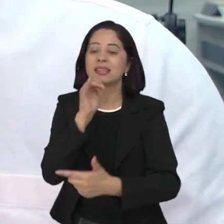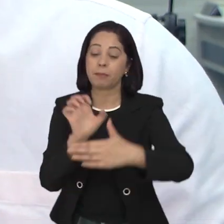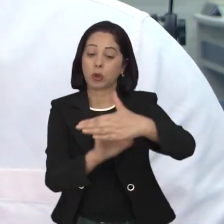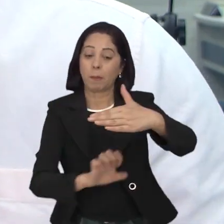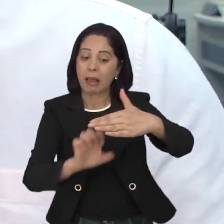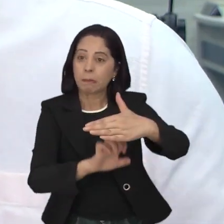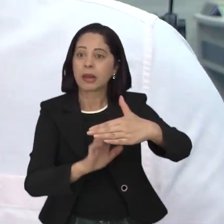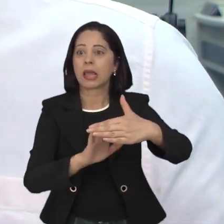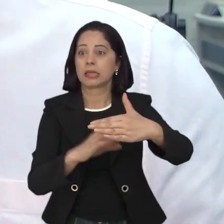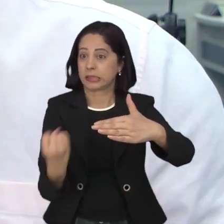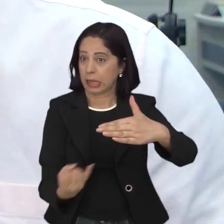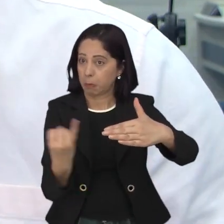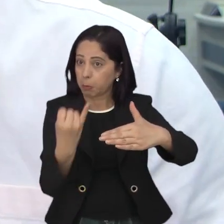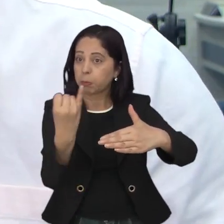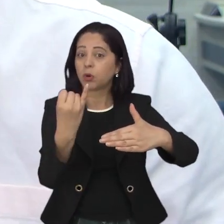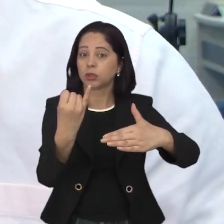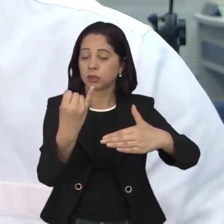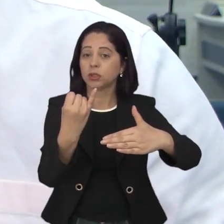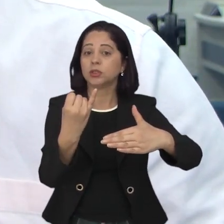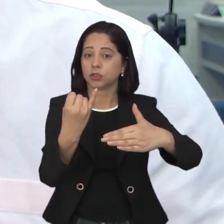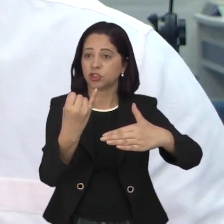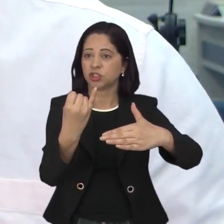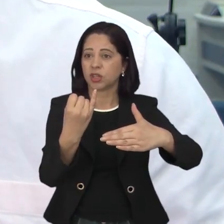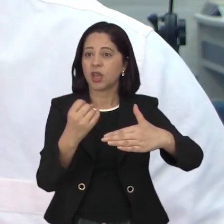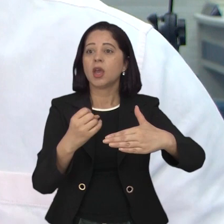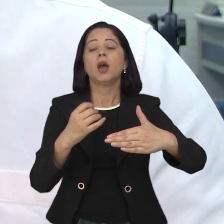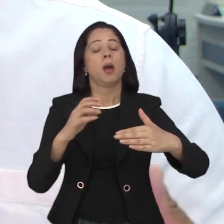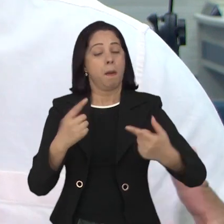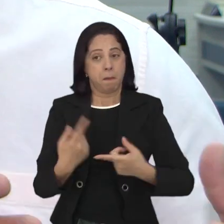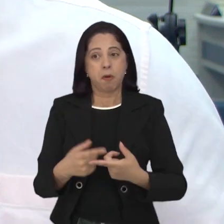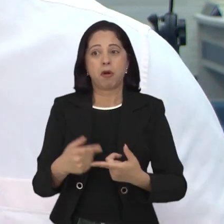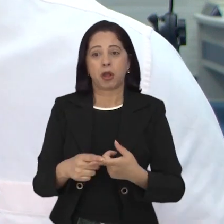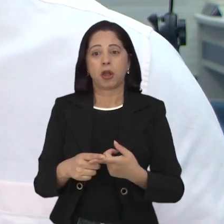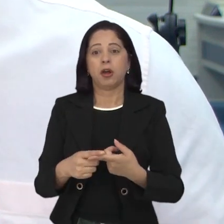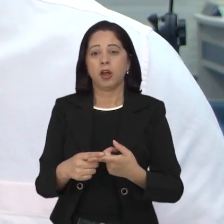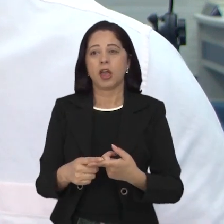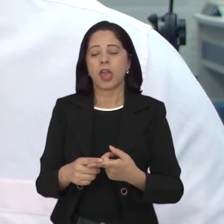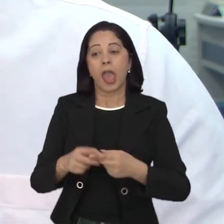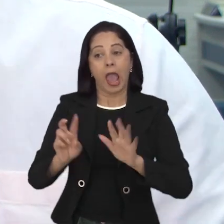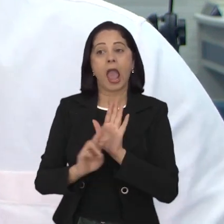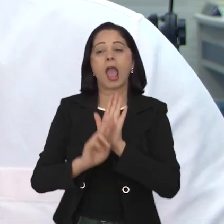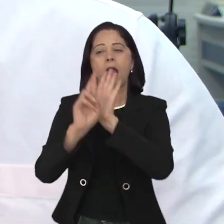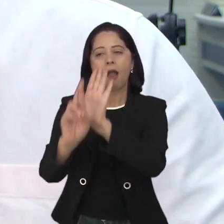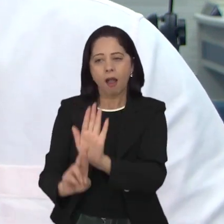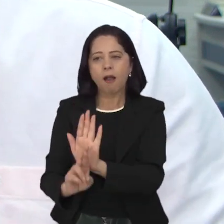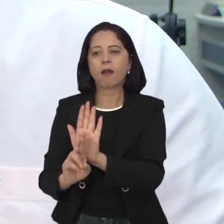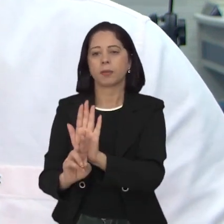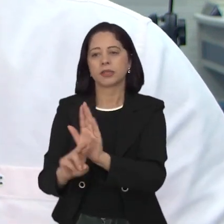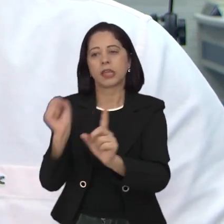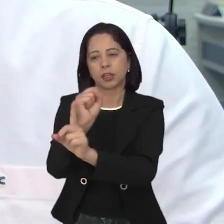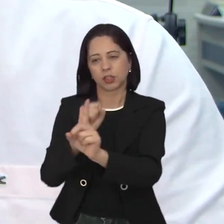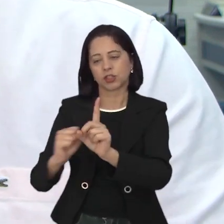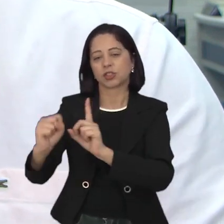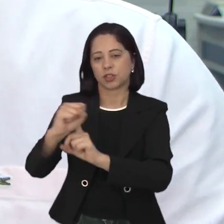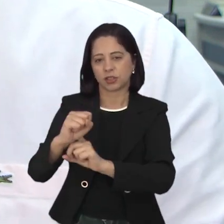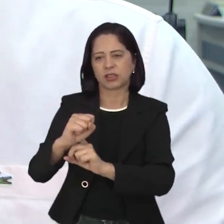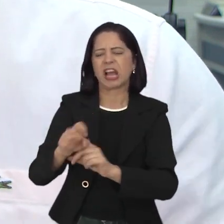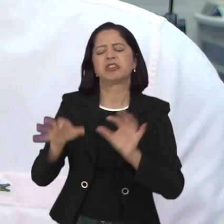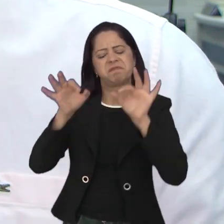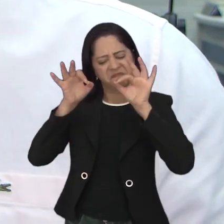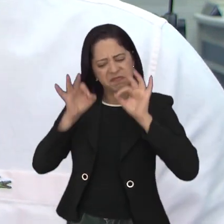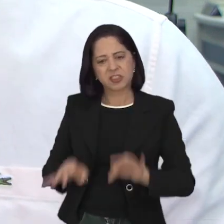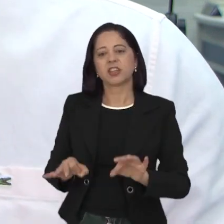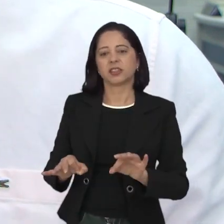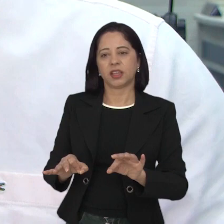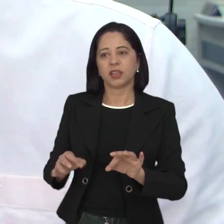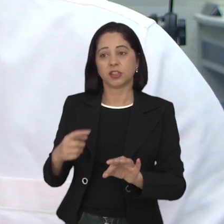instituição isso com certeza traz uma relevância muito grande não só no trabalho que ela prestou mas também naquilo que ela representa pra